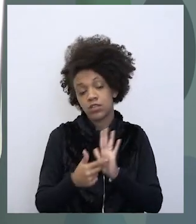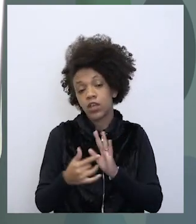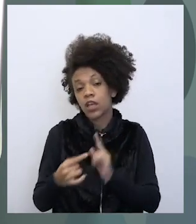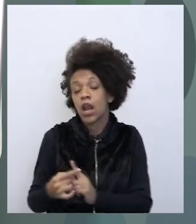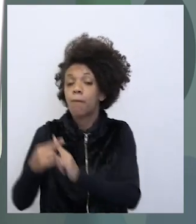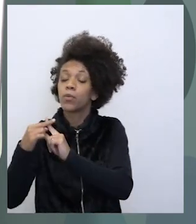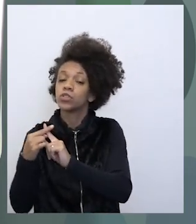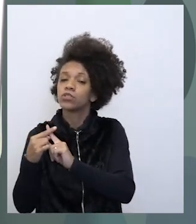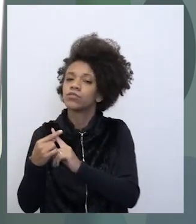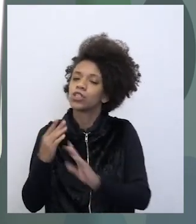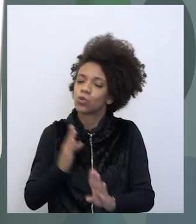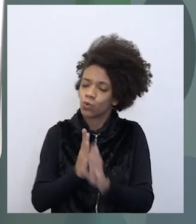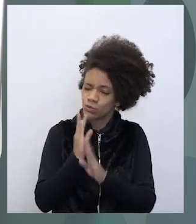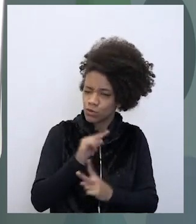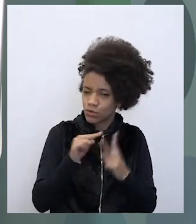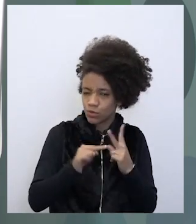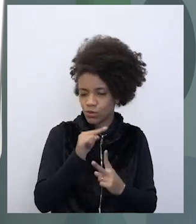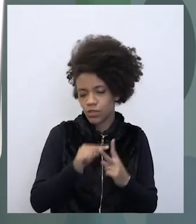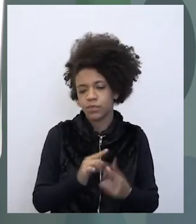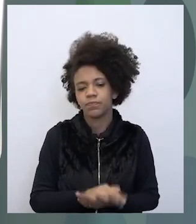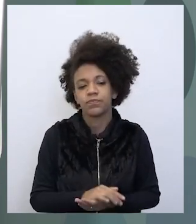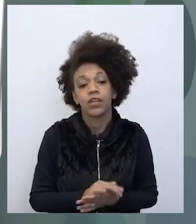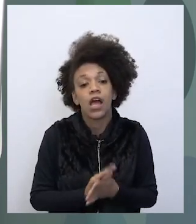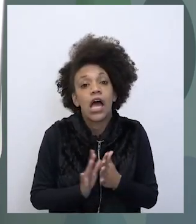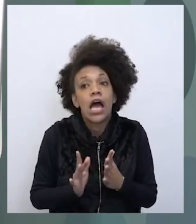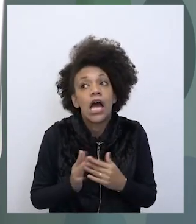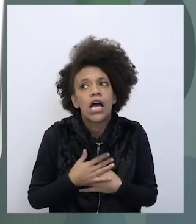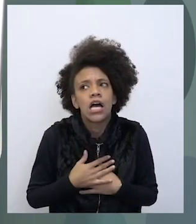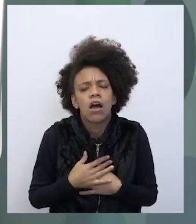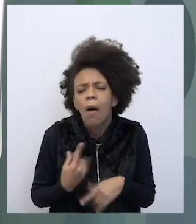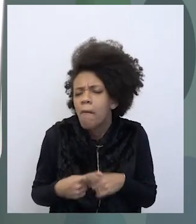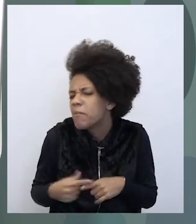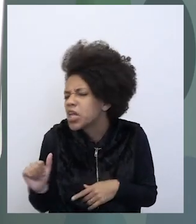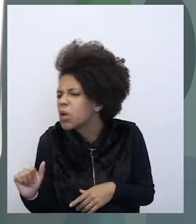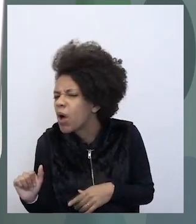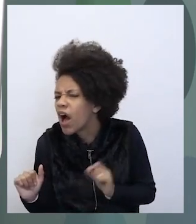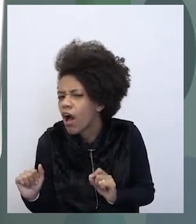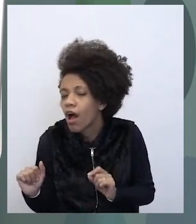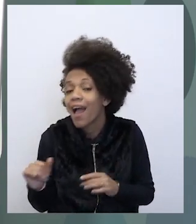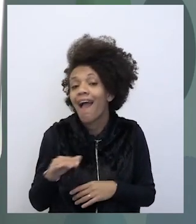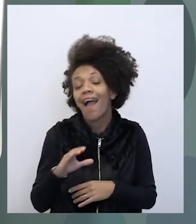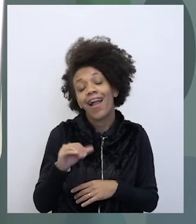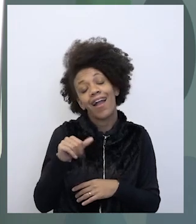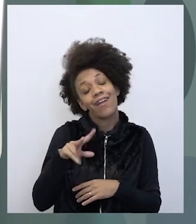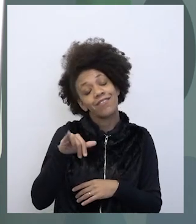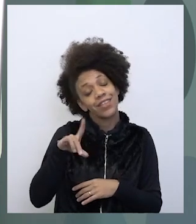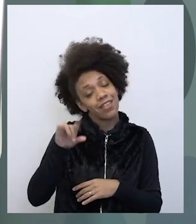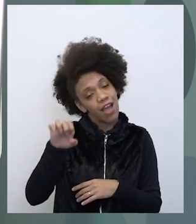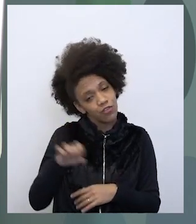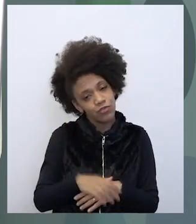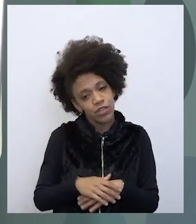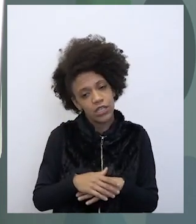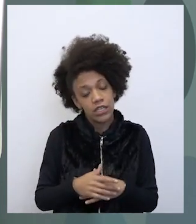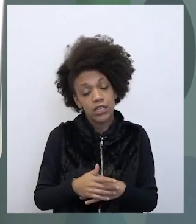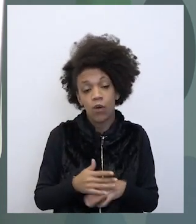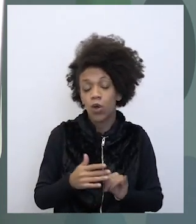gente encontrou 2 valores. Que mais? Eu anotei aqui o A. Para que serviu o A mesmo? Concavidade. Então, o A não é o número na